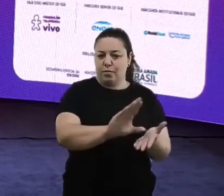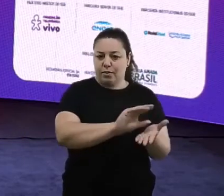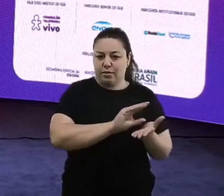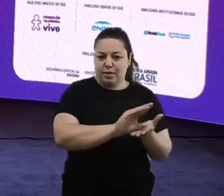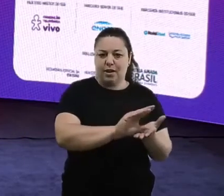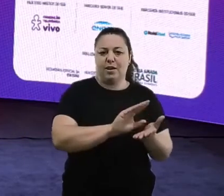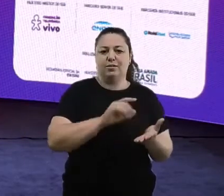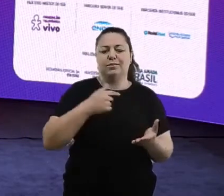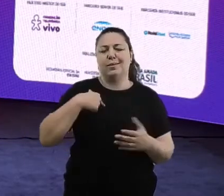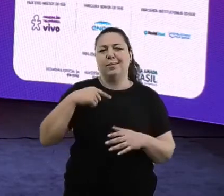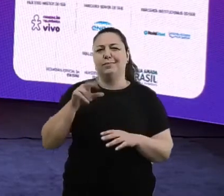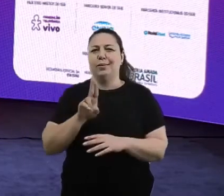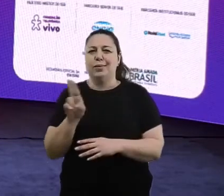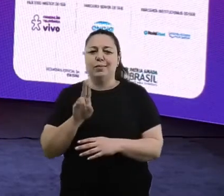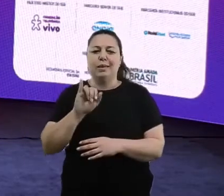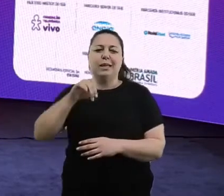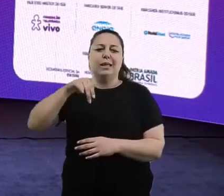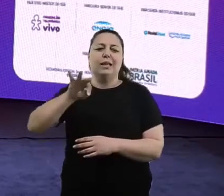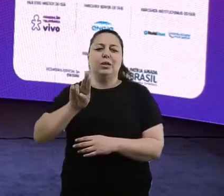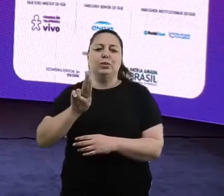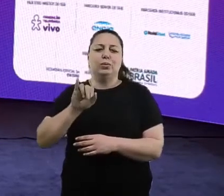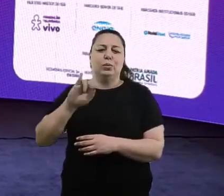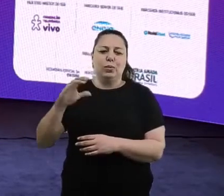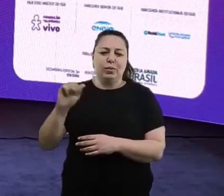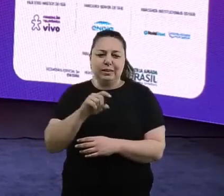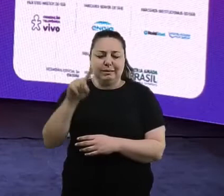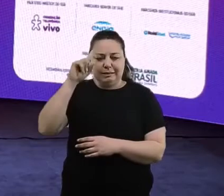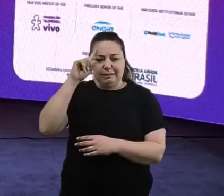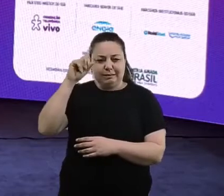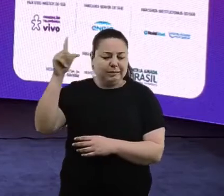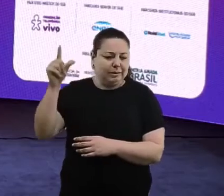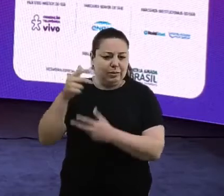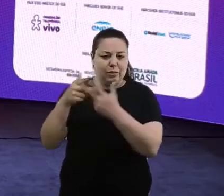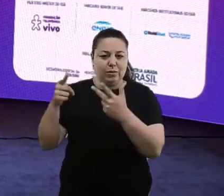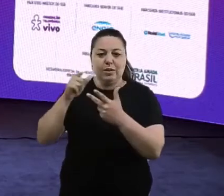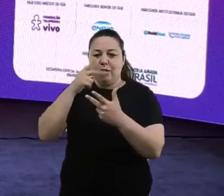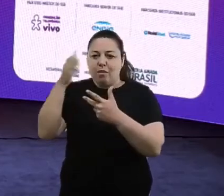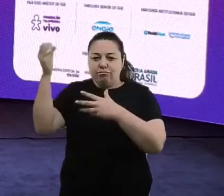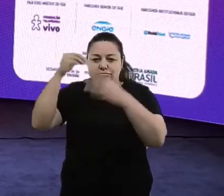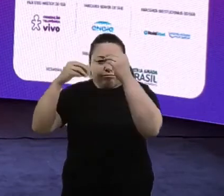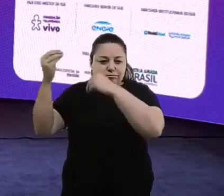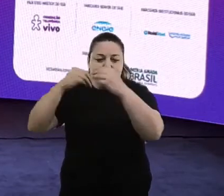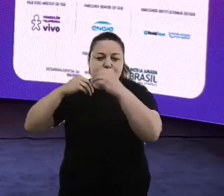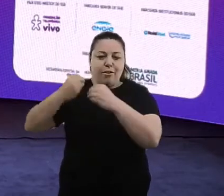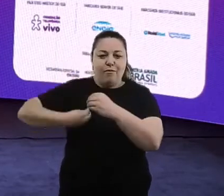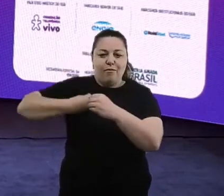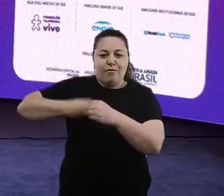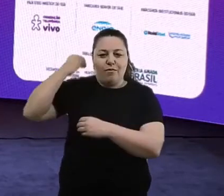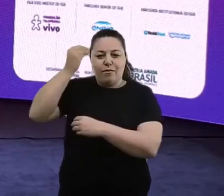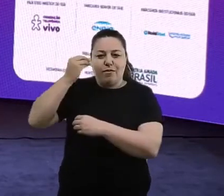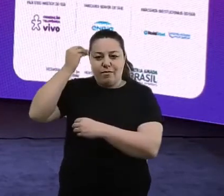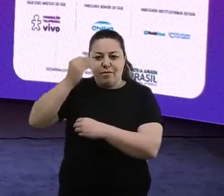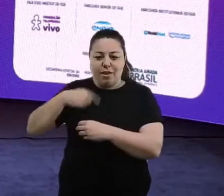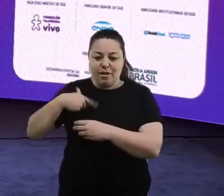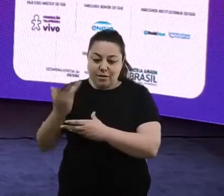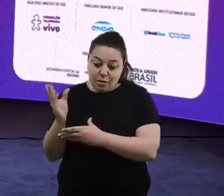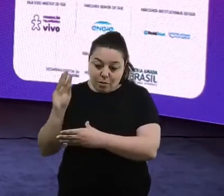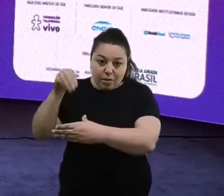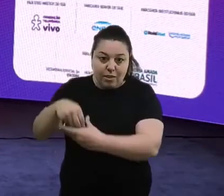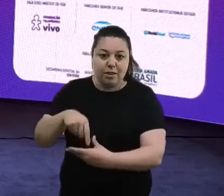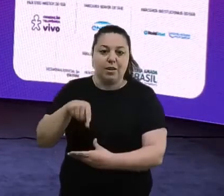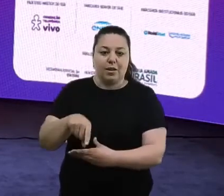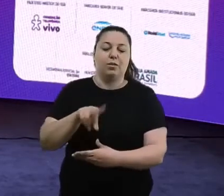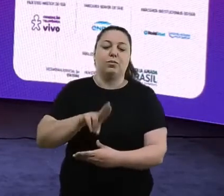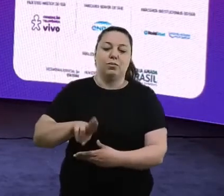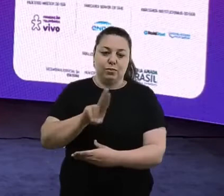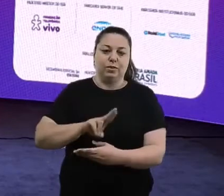mas que, na verdade, é mais um aglomerado de todas as vivências que a gente teve na vida, que vem como um insight, né? E usar isso como,